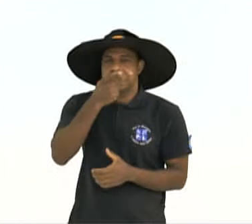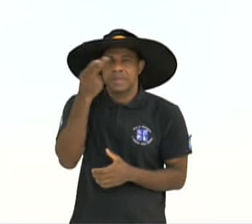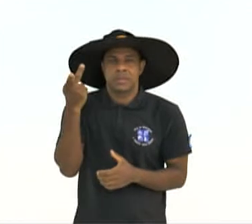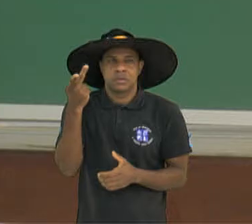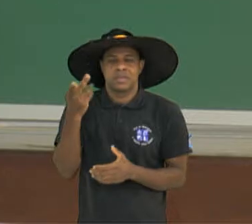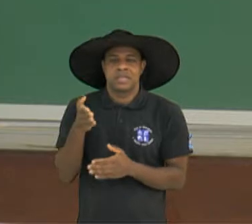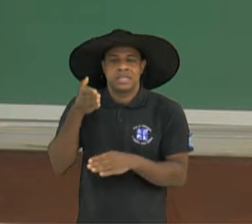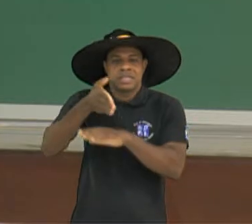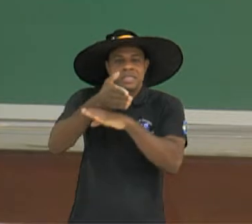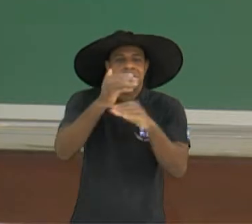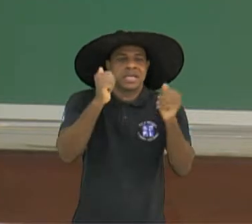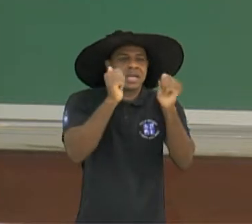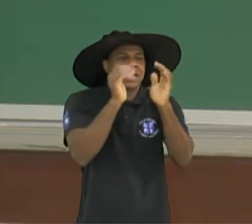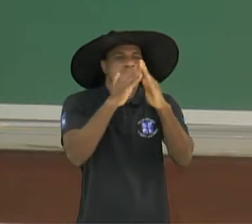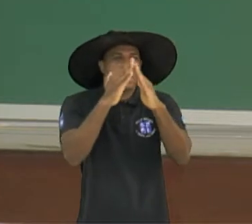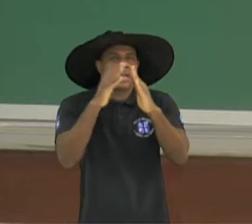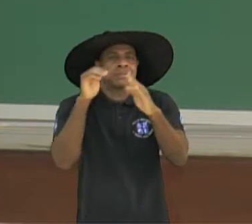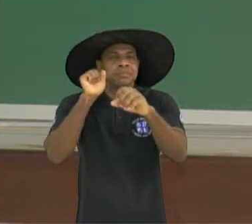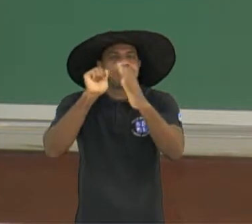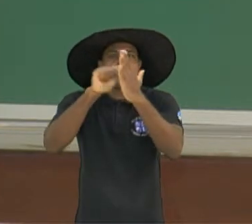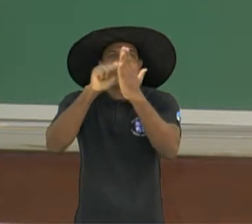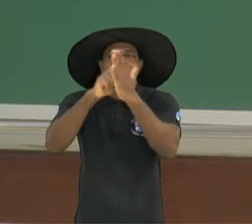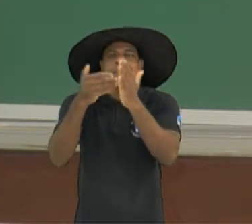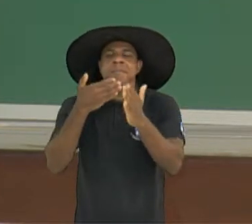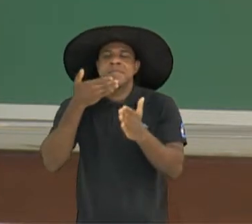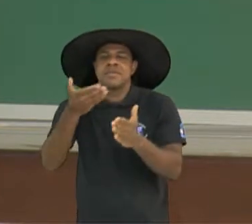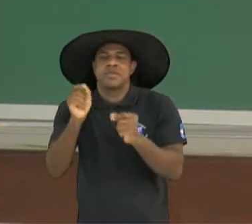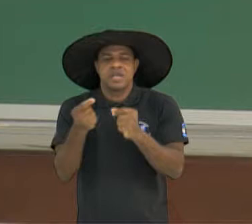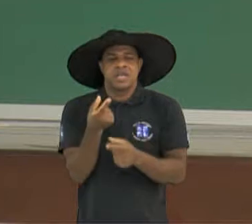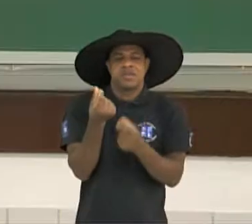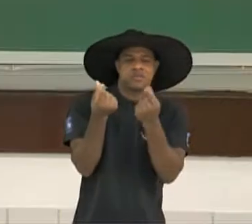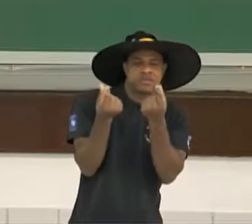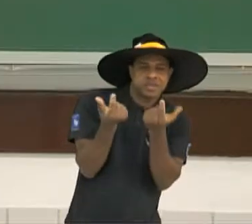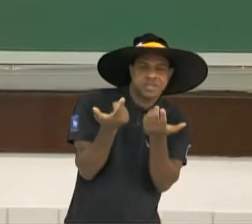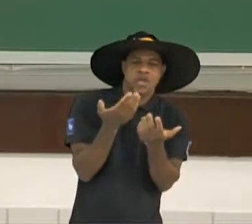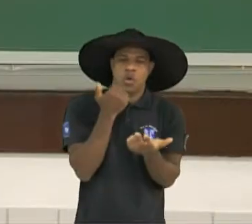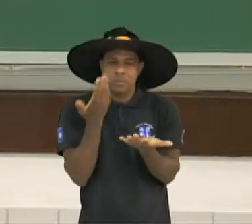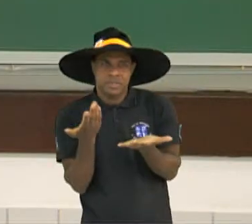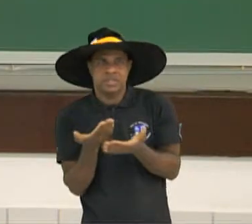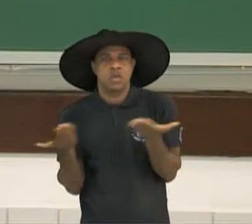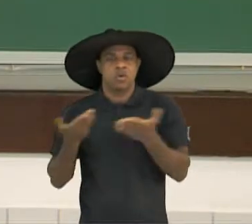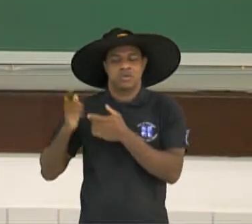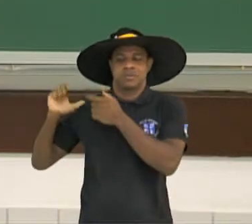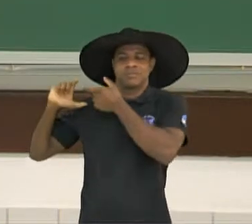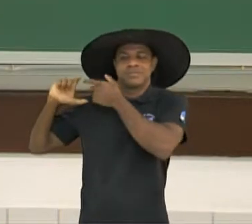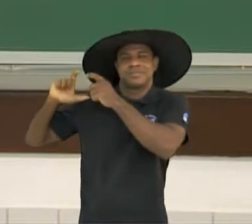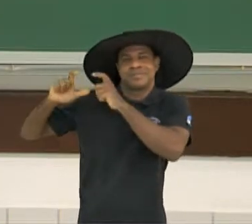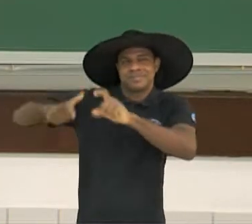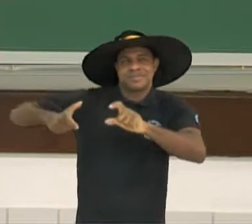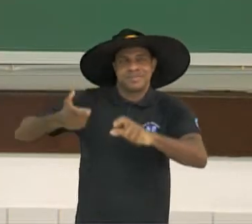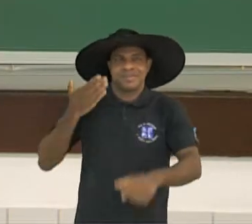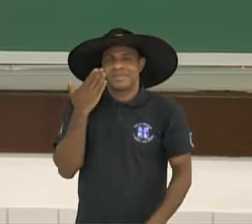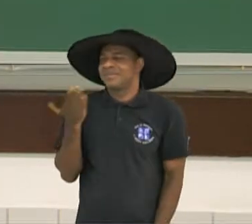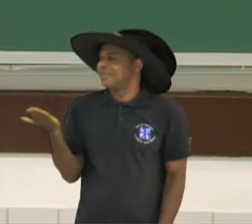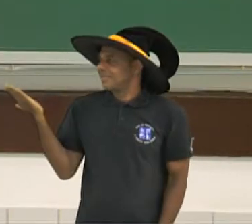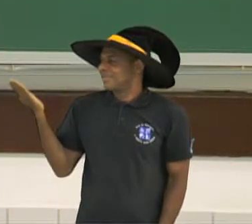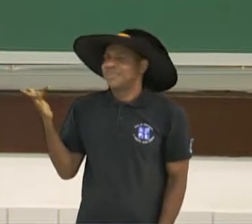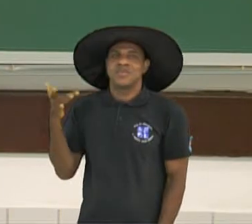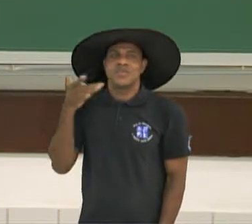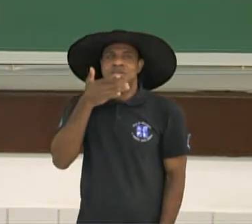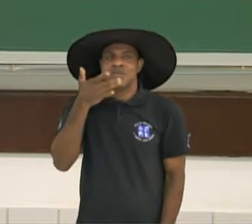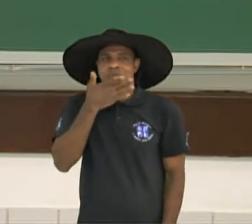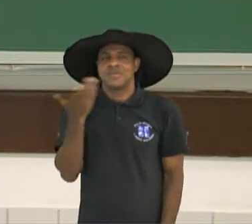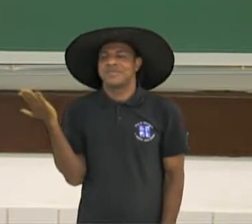de casa em casa pedindo por comida ou dinheiro e hoje se tornou a tradição do gostosuras ou travessuras. Com relação